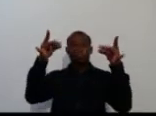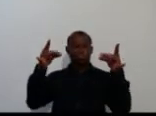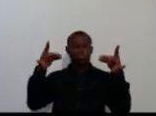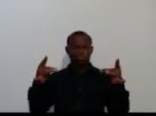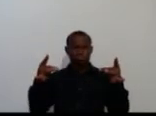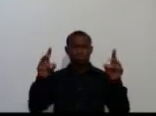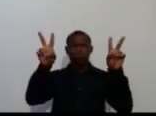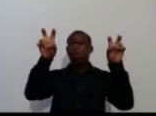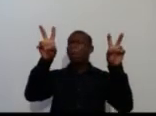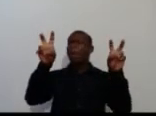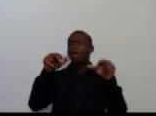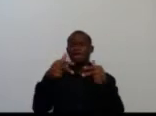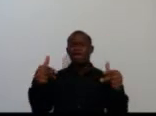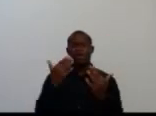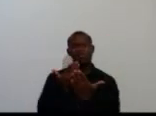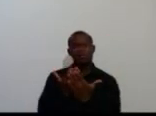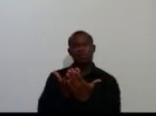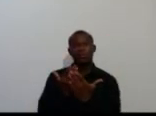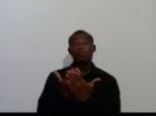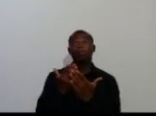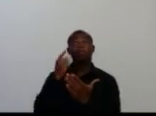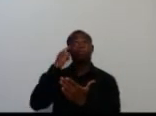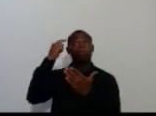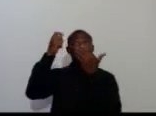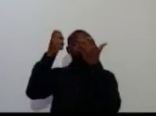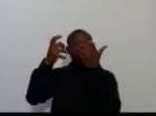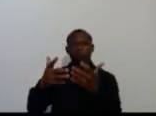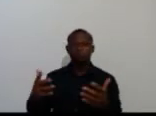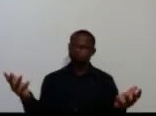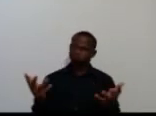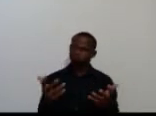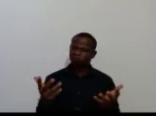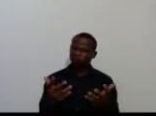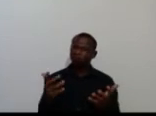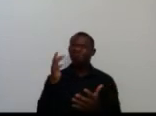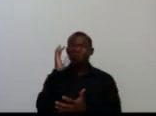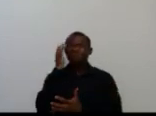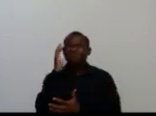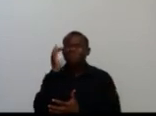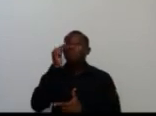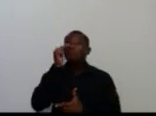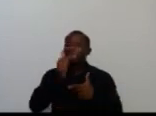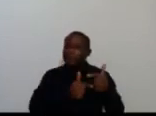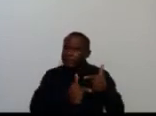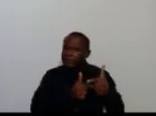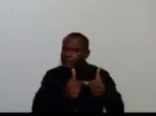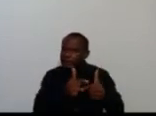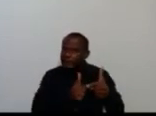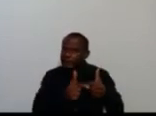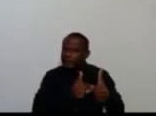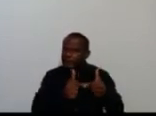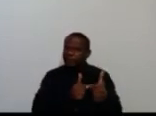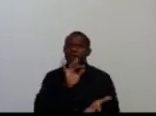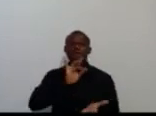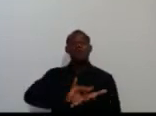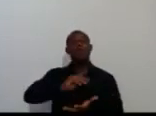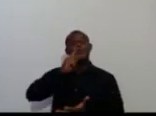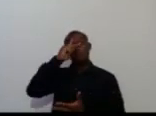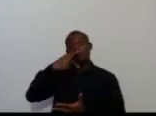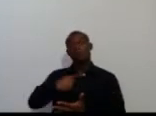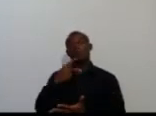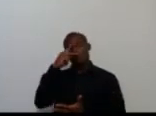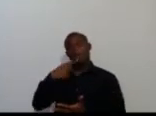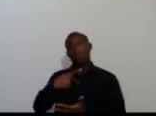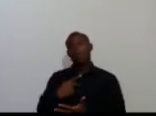dia, você trabalhar só com a sua verdade, com uma sala de aula onde só o professor tem voz, né? Aí eles falam aqui,